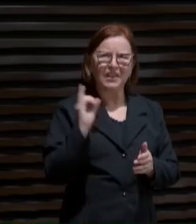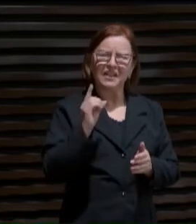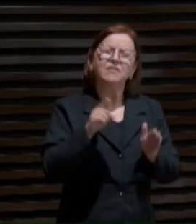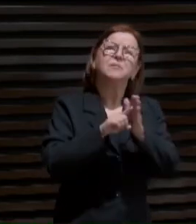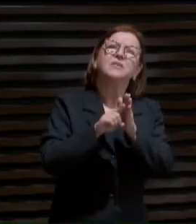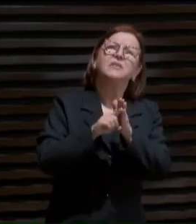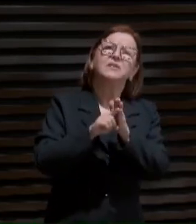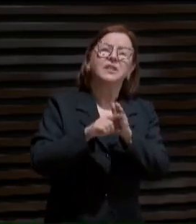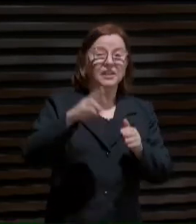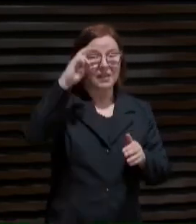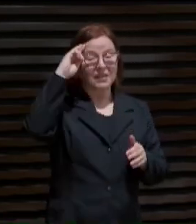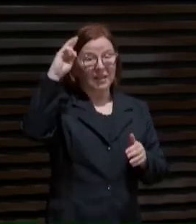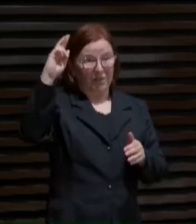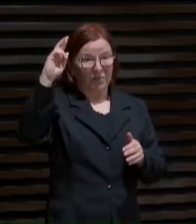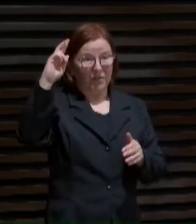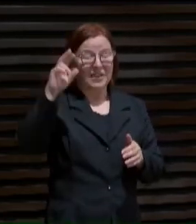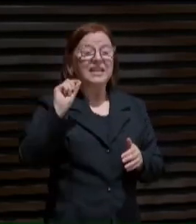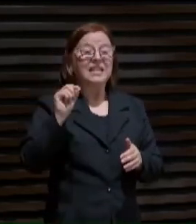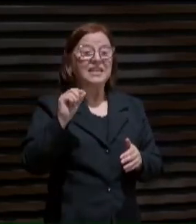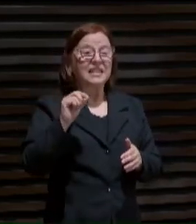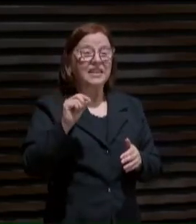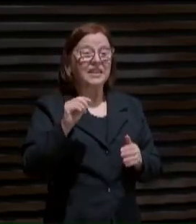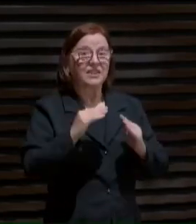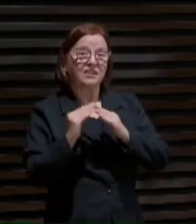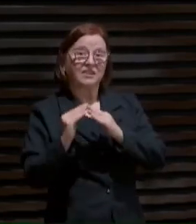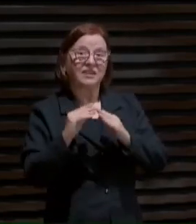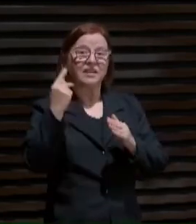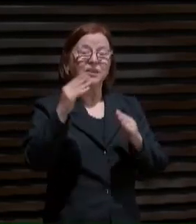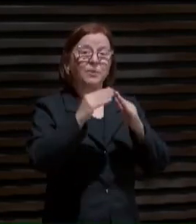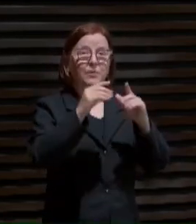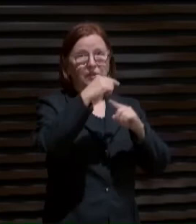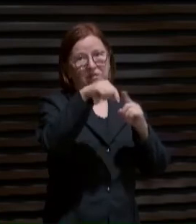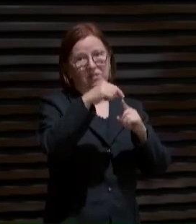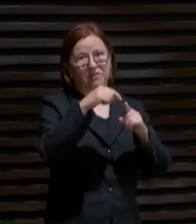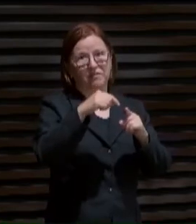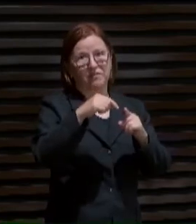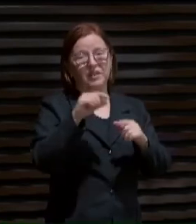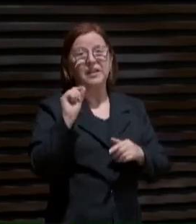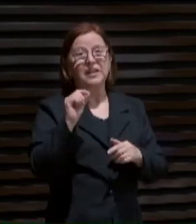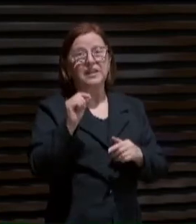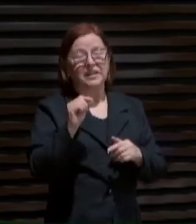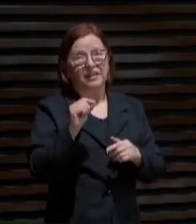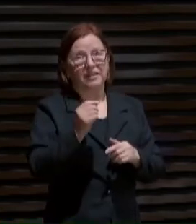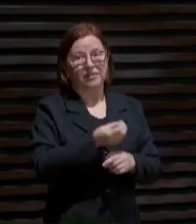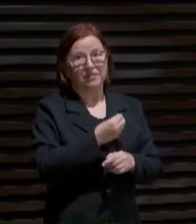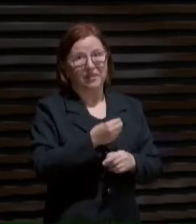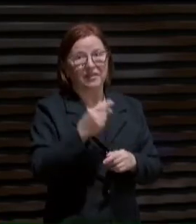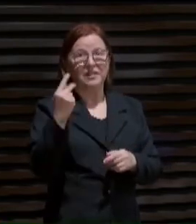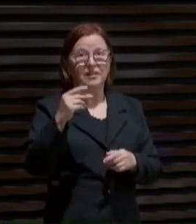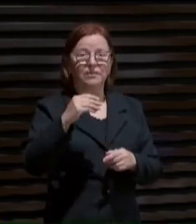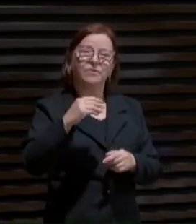quem habitará no teu Santuário quem poderá morar no teu Santo Monte O